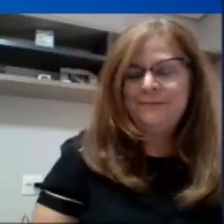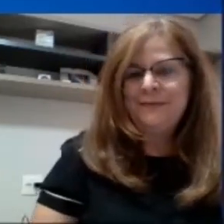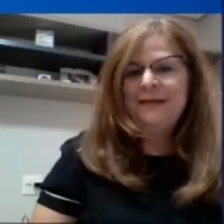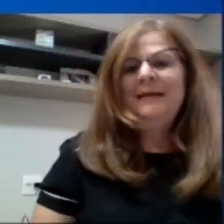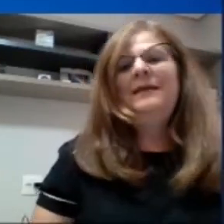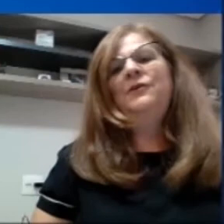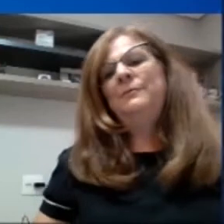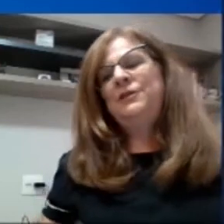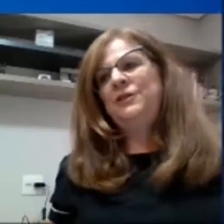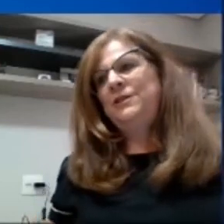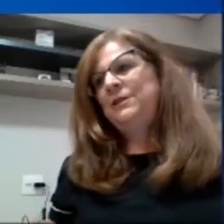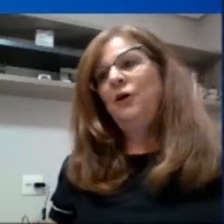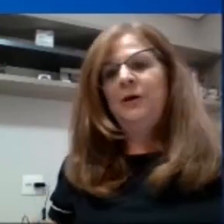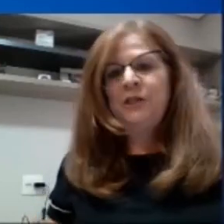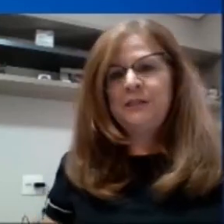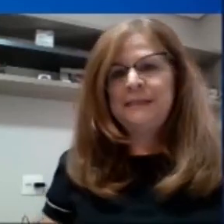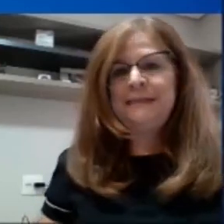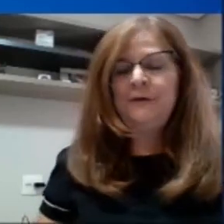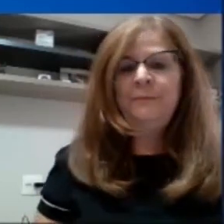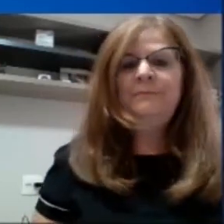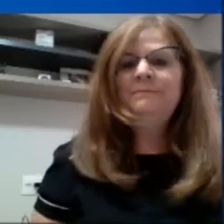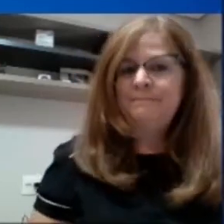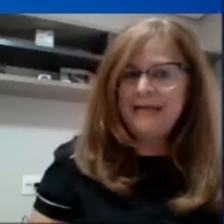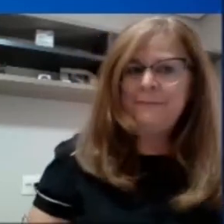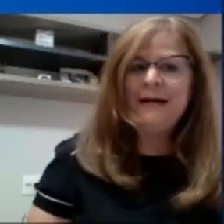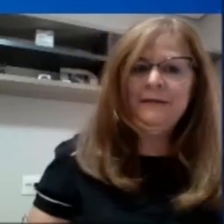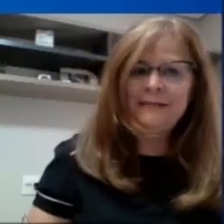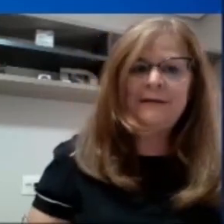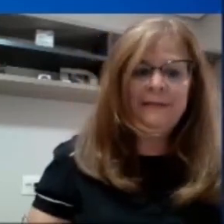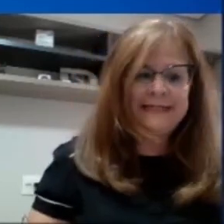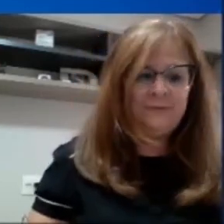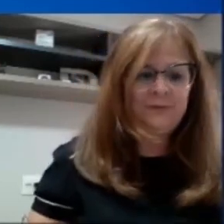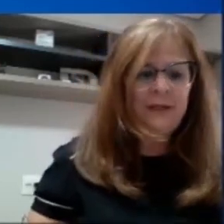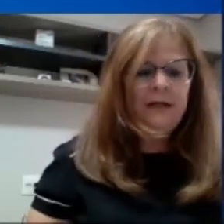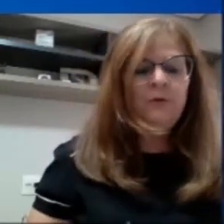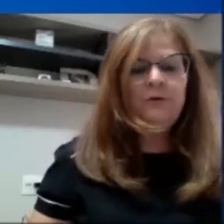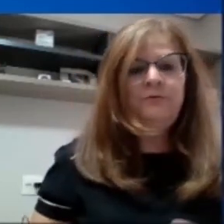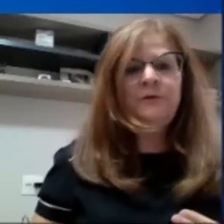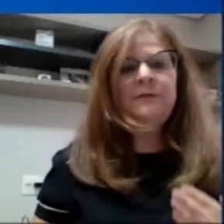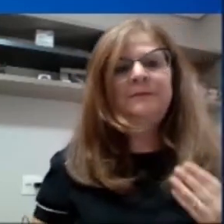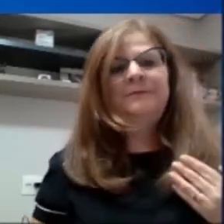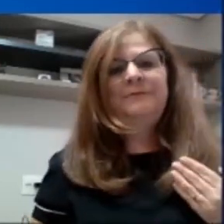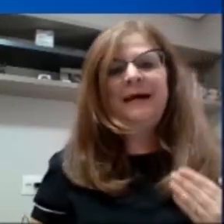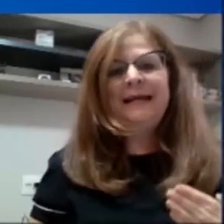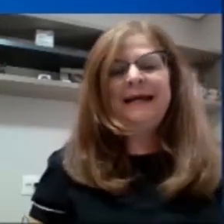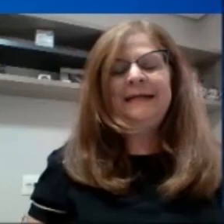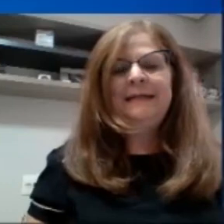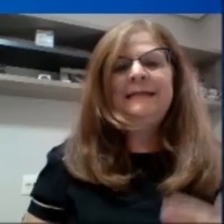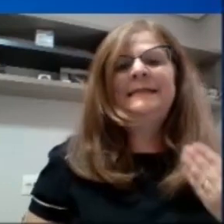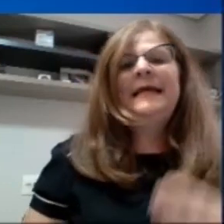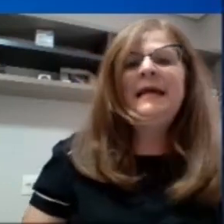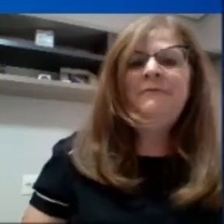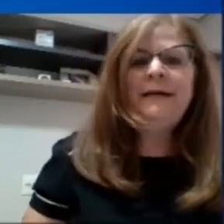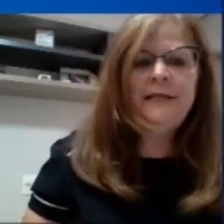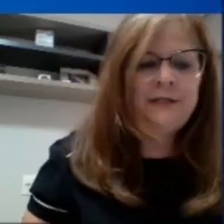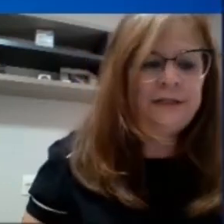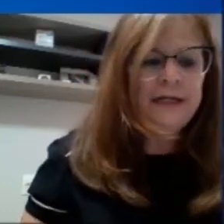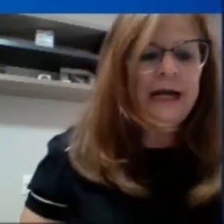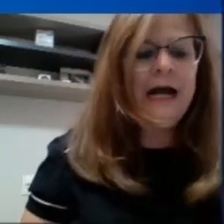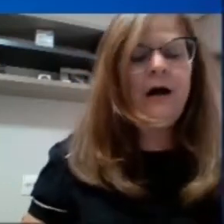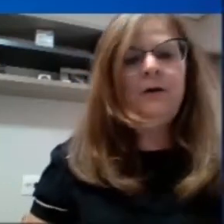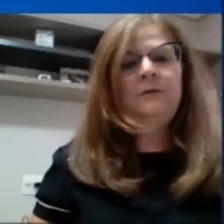rua, nomes de lojas. Então, é para usar mesmo quando for falar, se